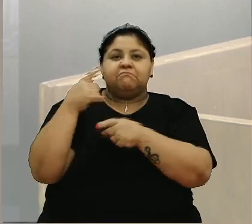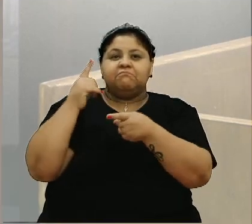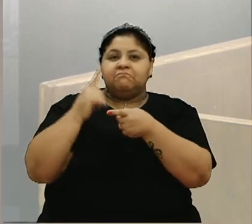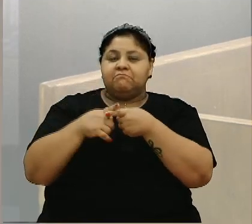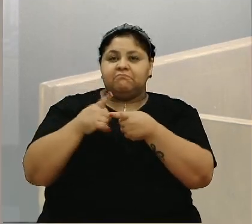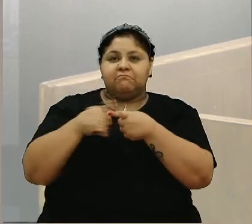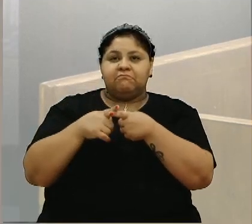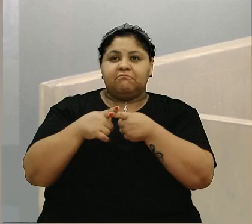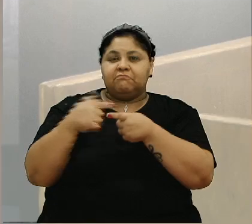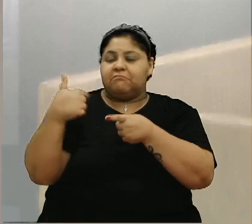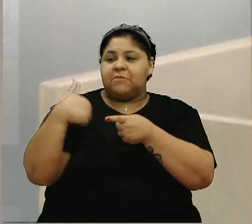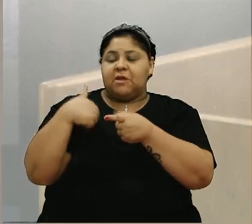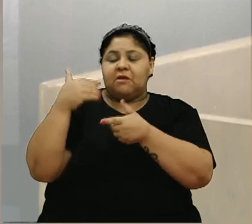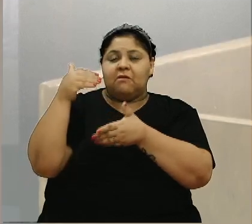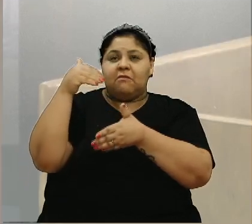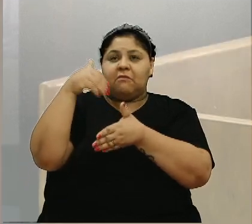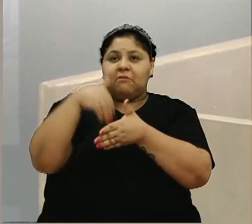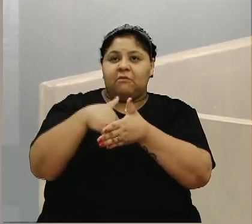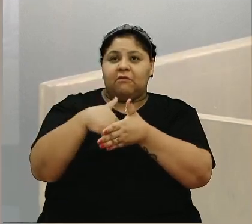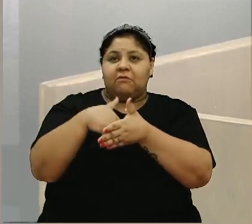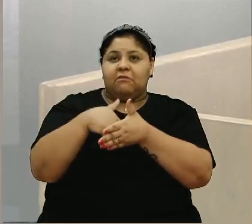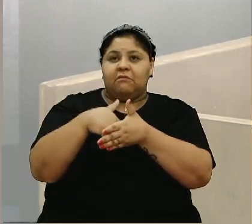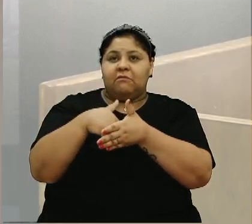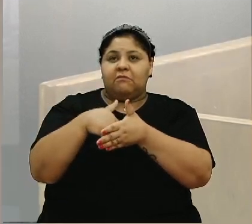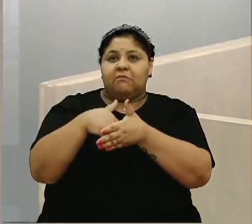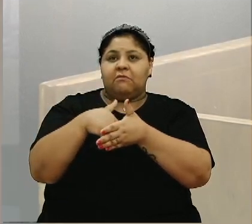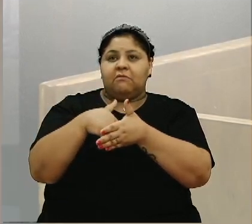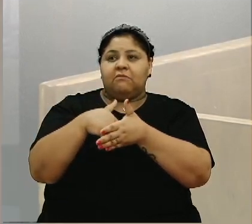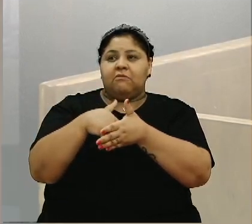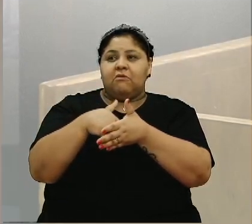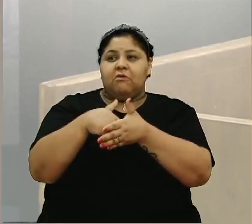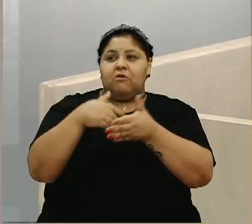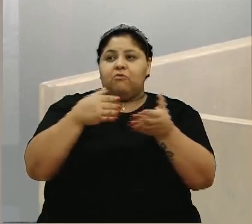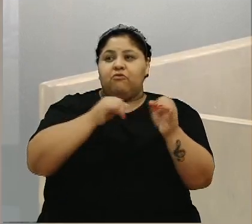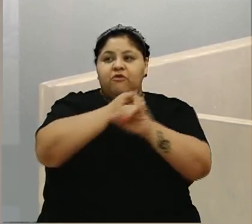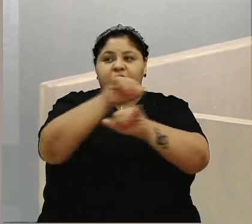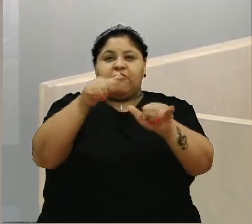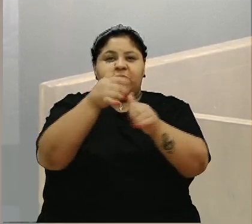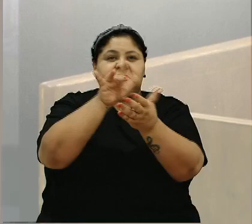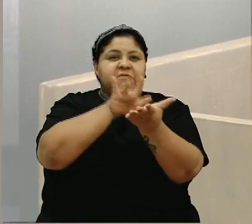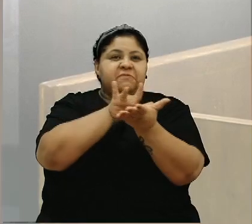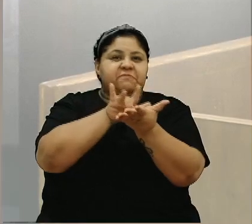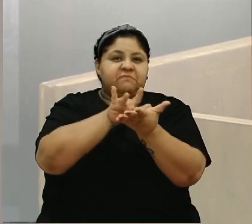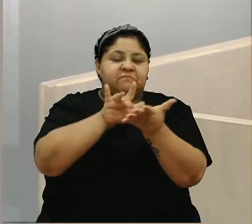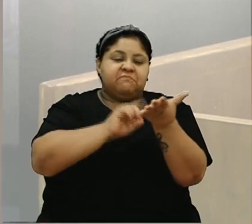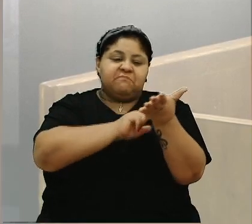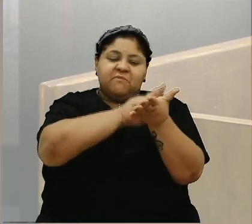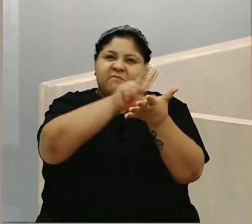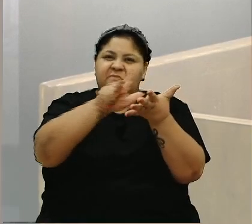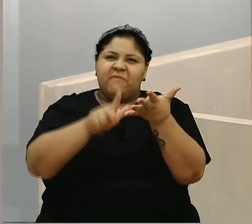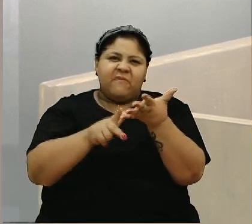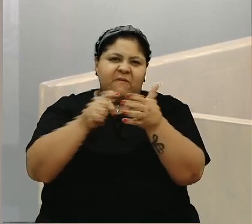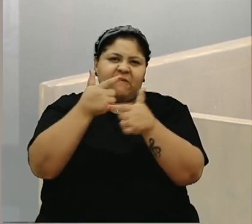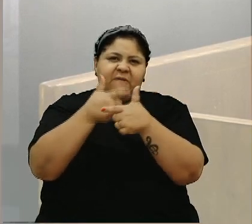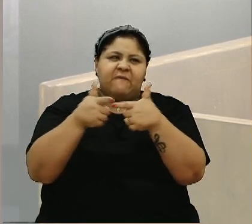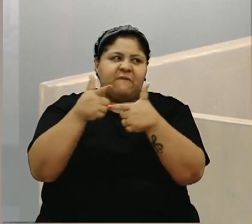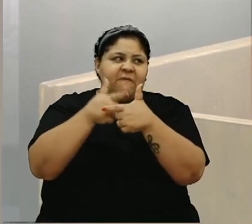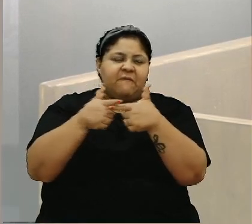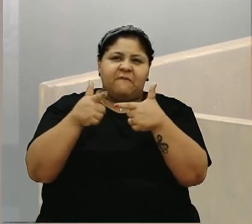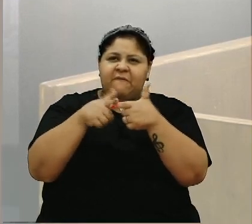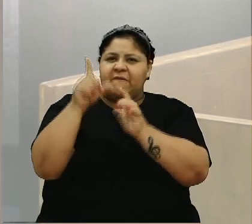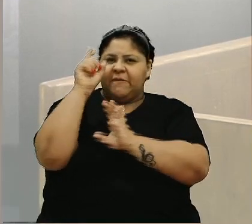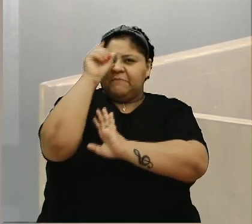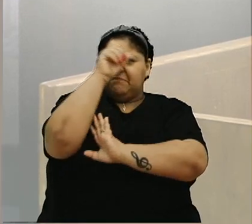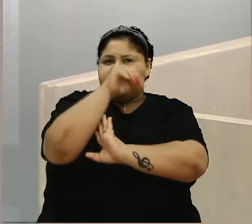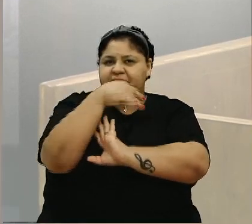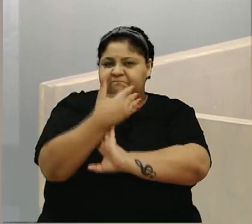acabou sendo uma eleição permeada por fake news, por, enfim, uma série de situações muito